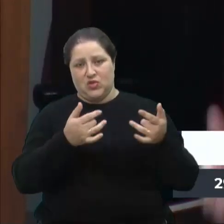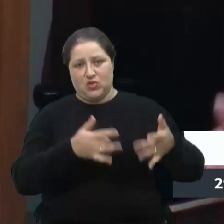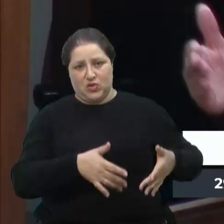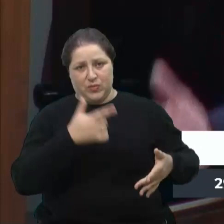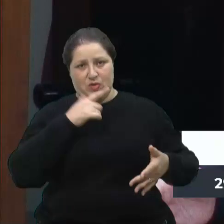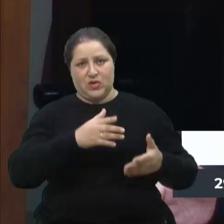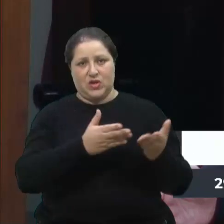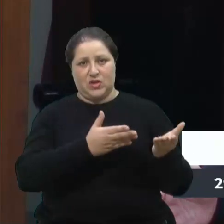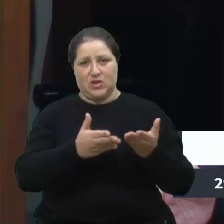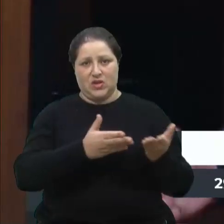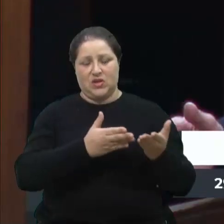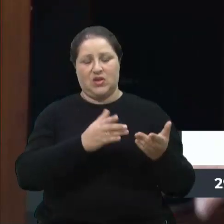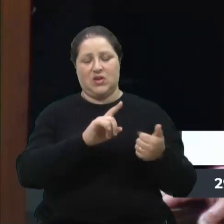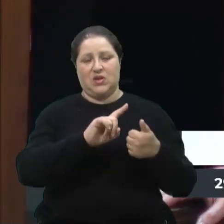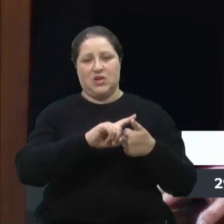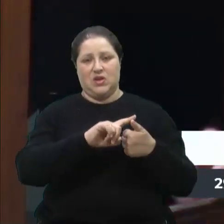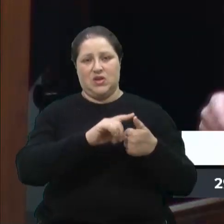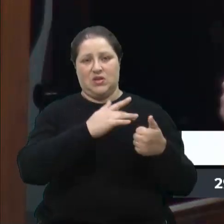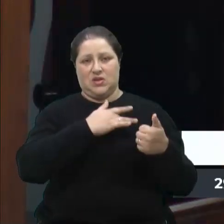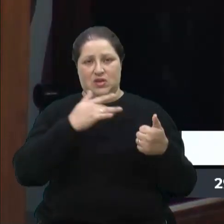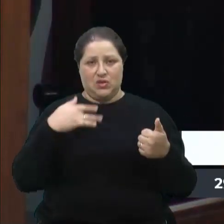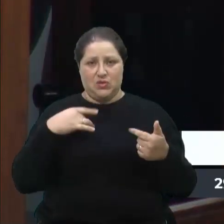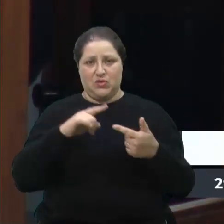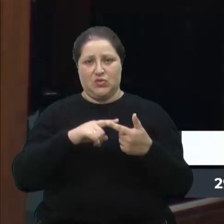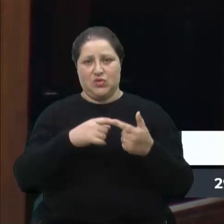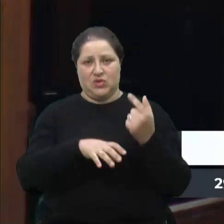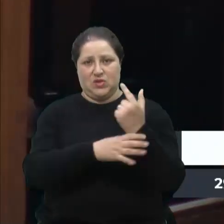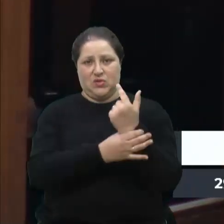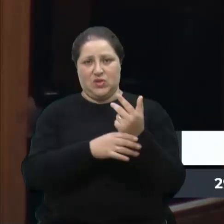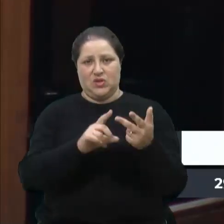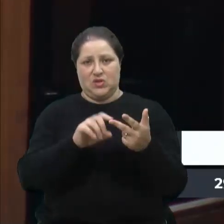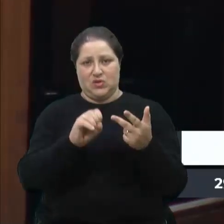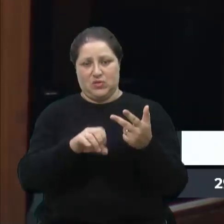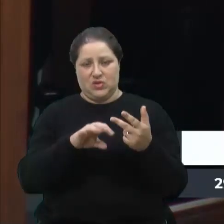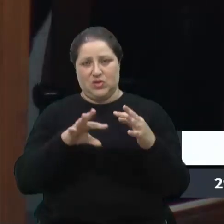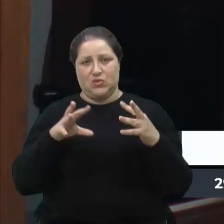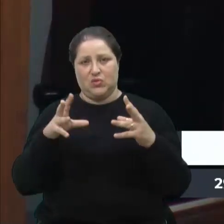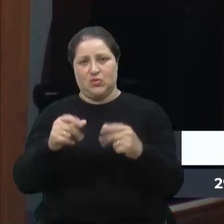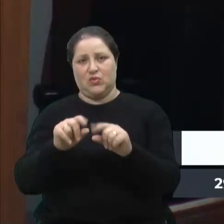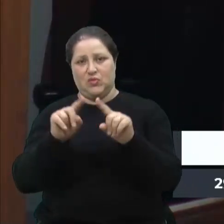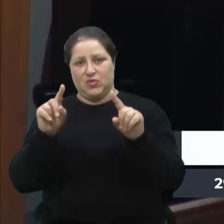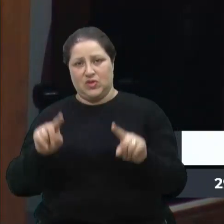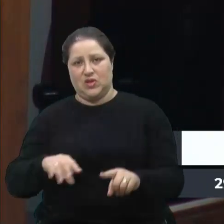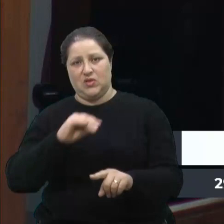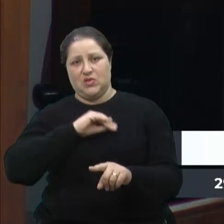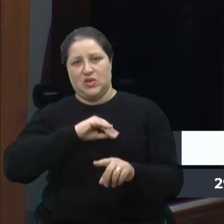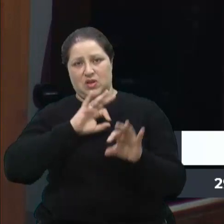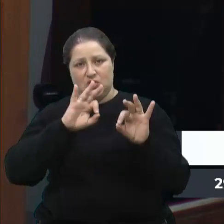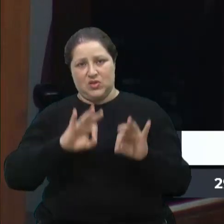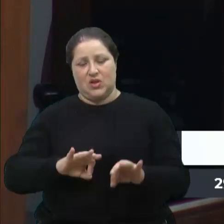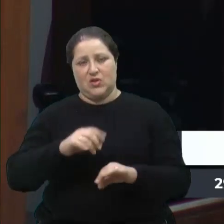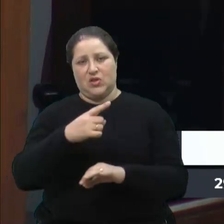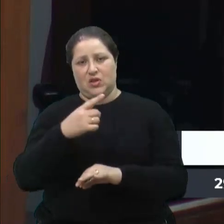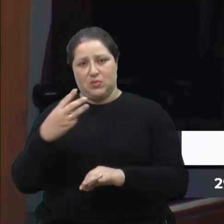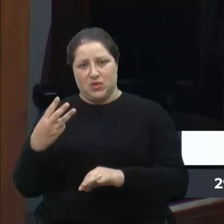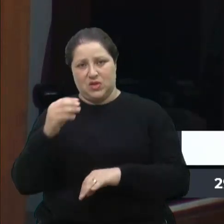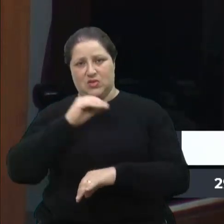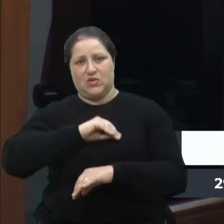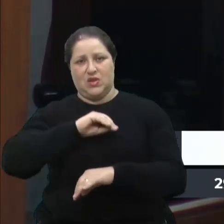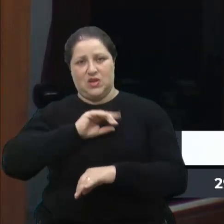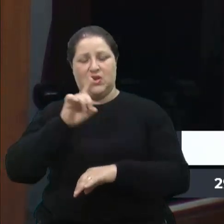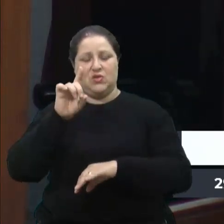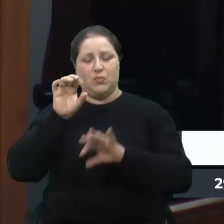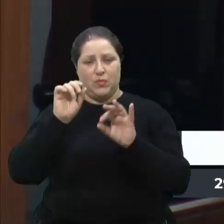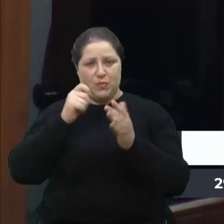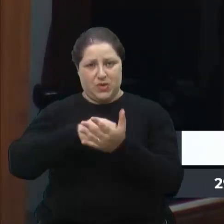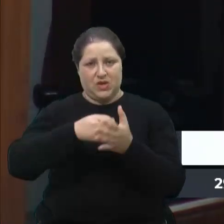saúde, segurança e educação. Os salários de todos os servidores estaduais estão em dia, 13º em dia. E o que